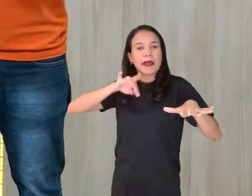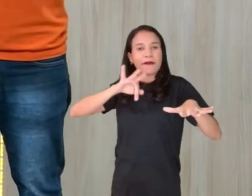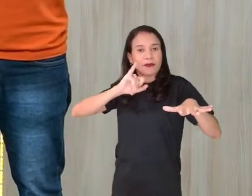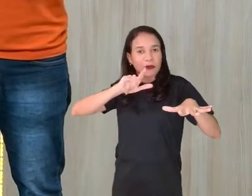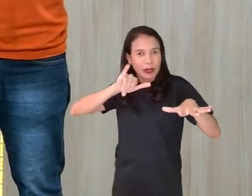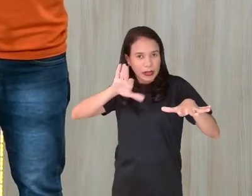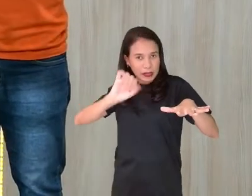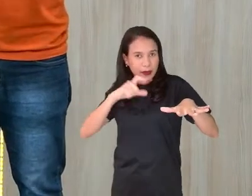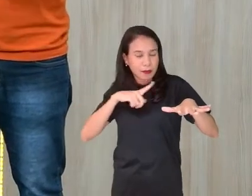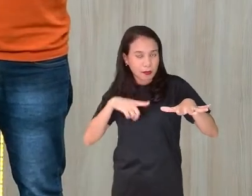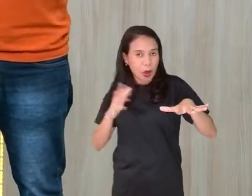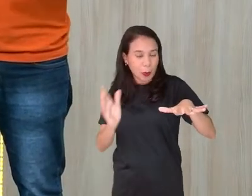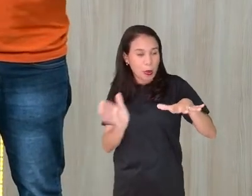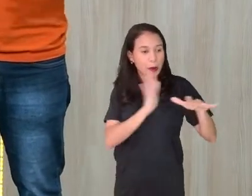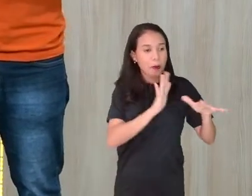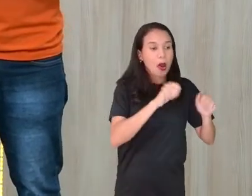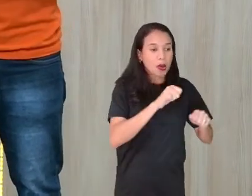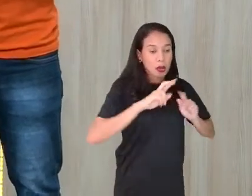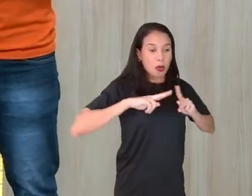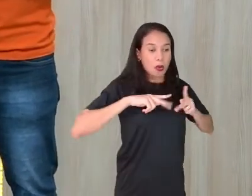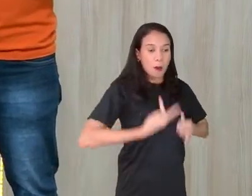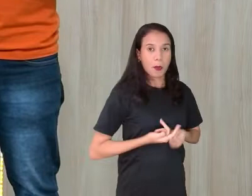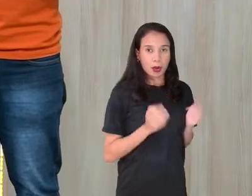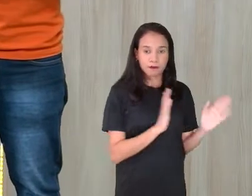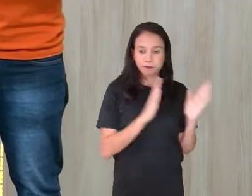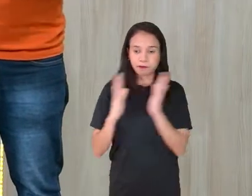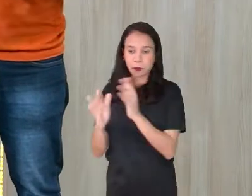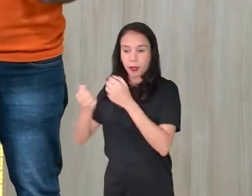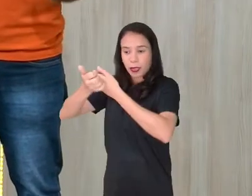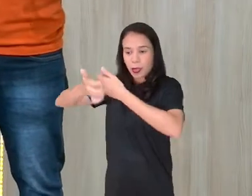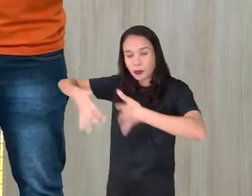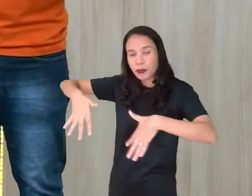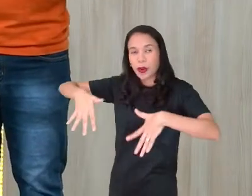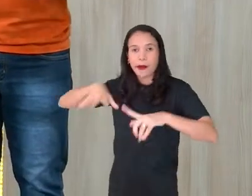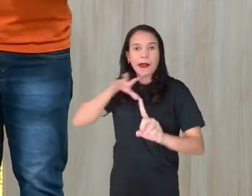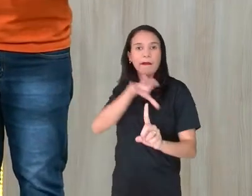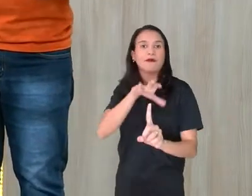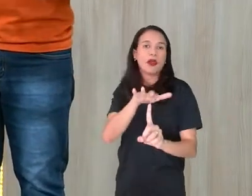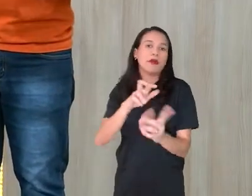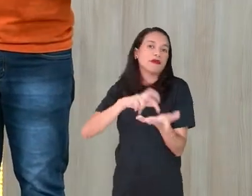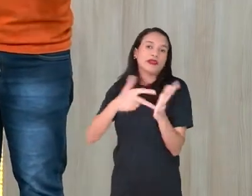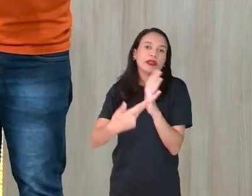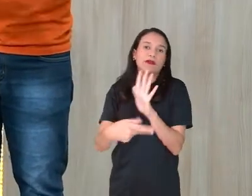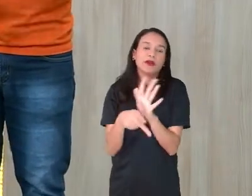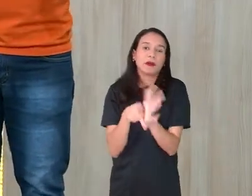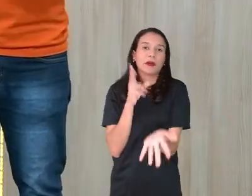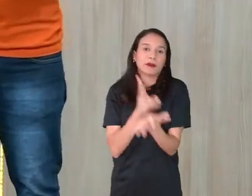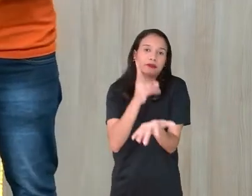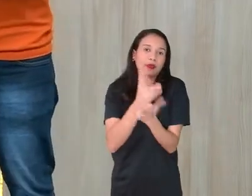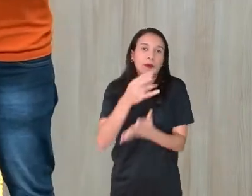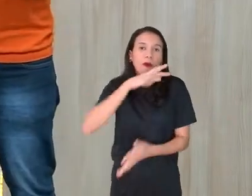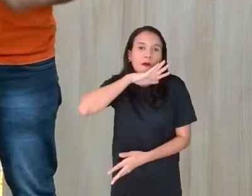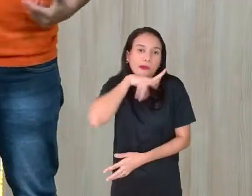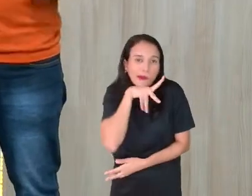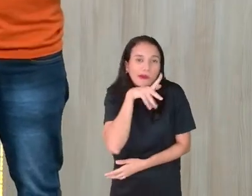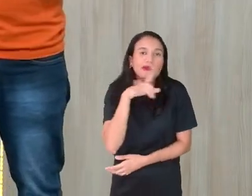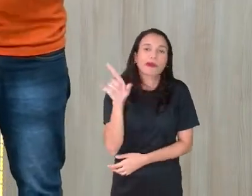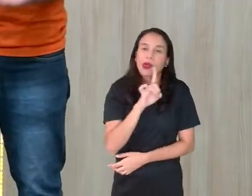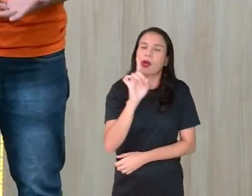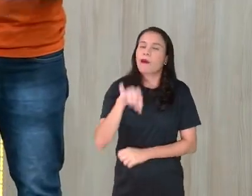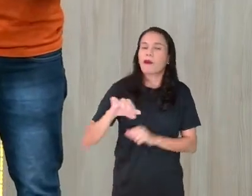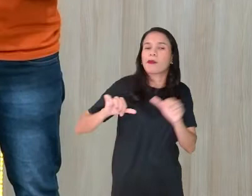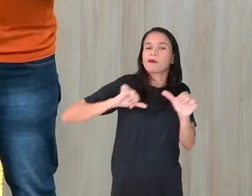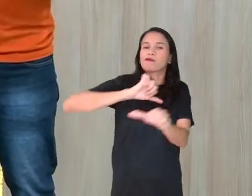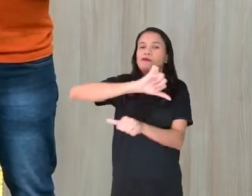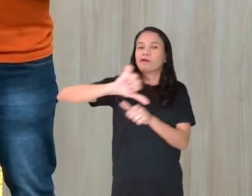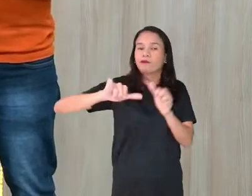origem humana, né, impactos naturais. Né? Impacto não necessariamente é algo sempre negativo, é uma